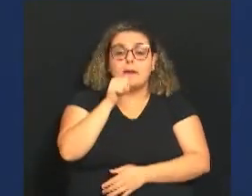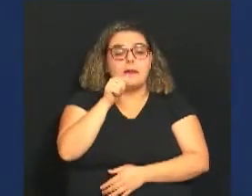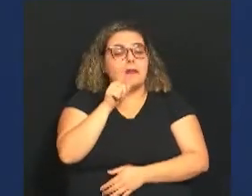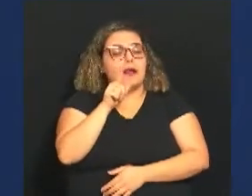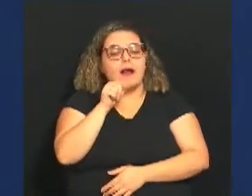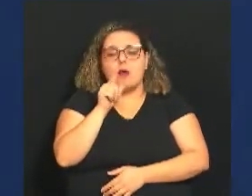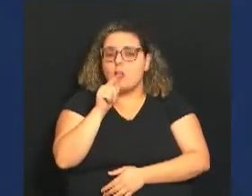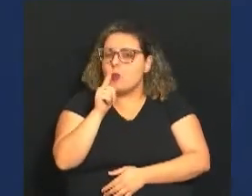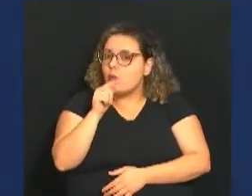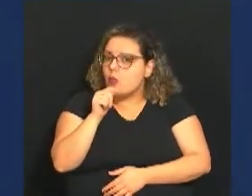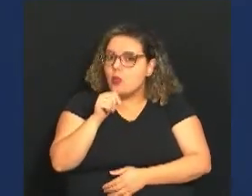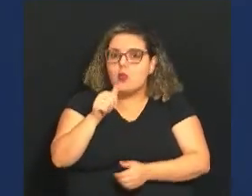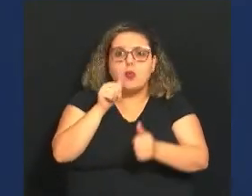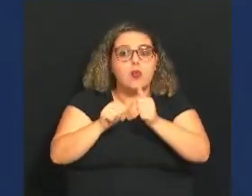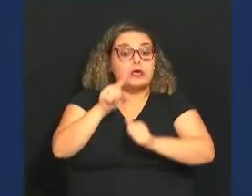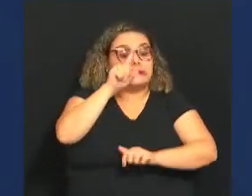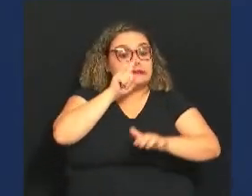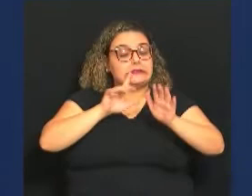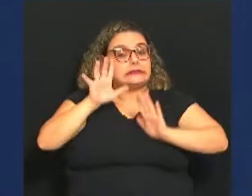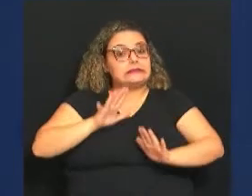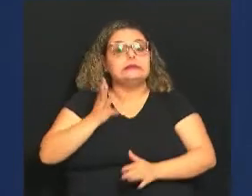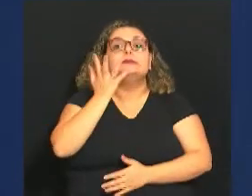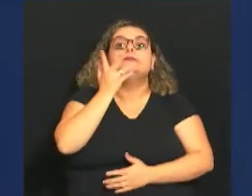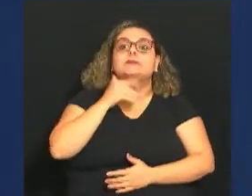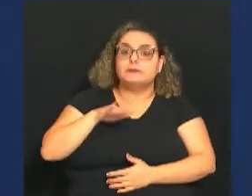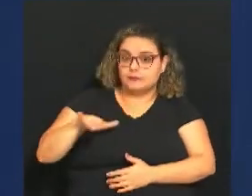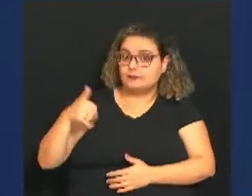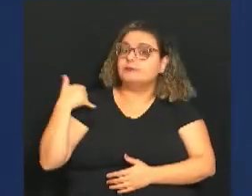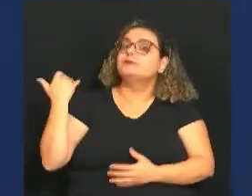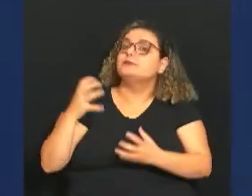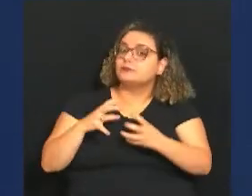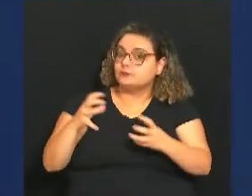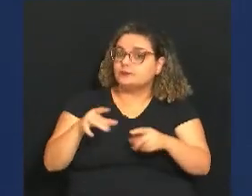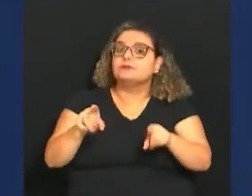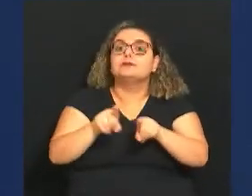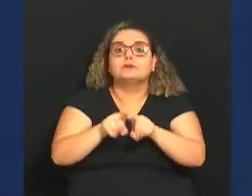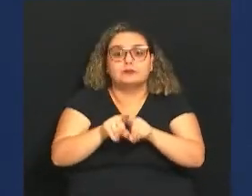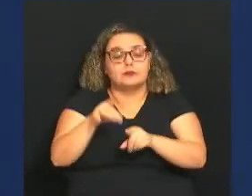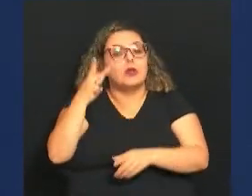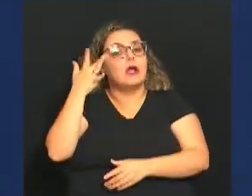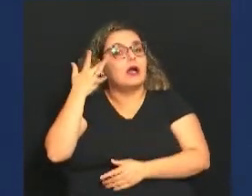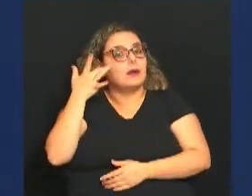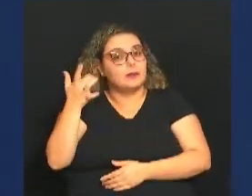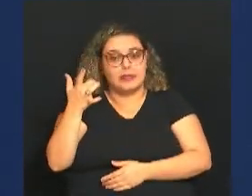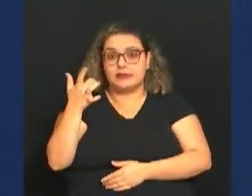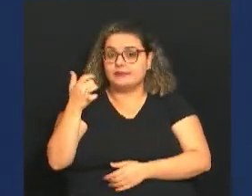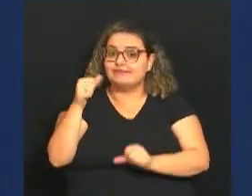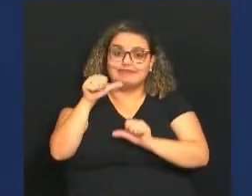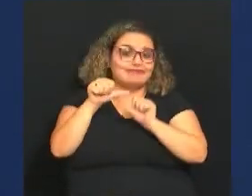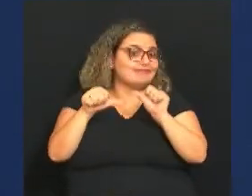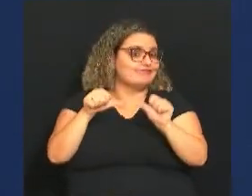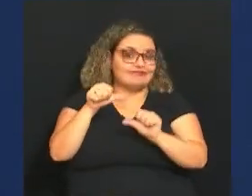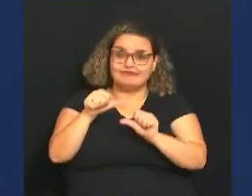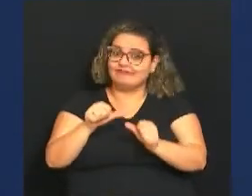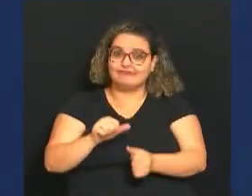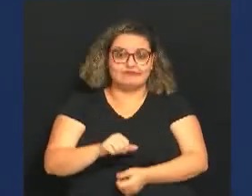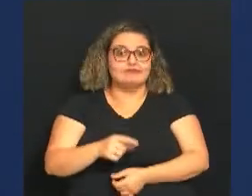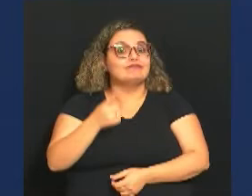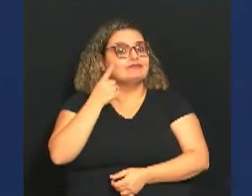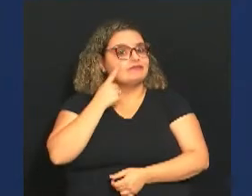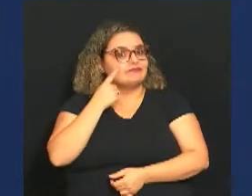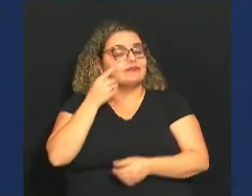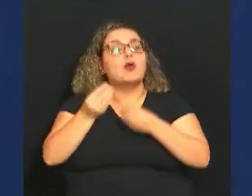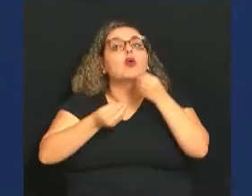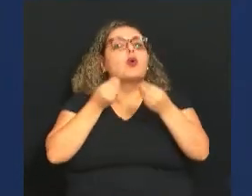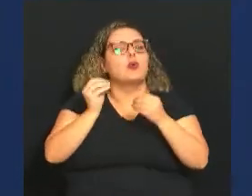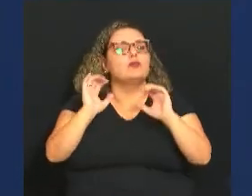e ter cuidado especial com as crianças e idosos. Para amanhã, não deve ter muitas mudanças, viu? Veja agora como fica o